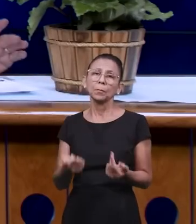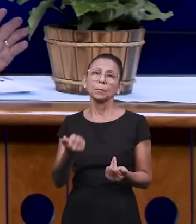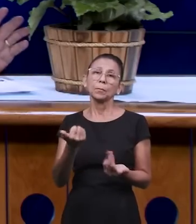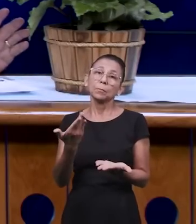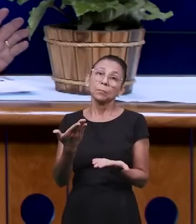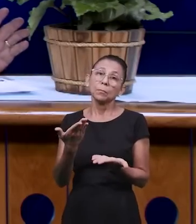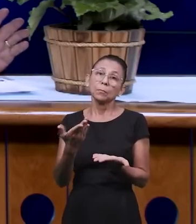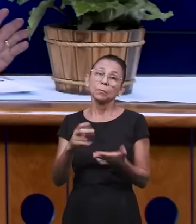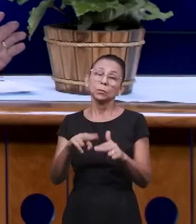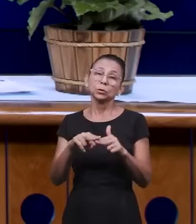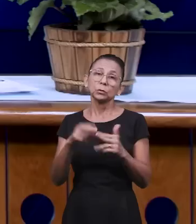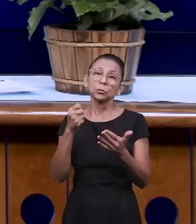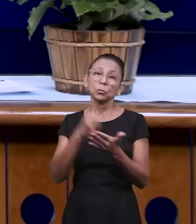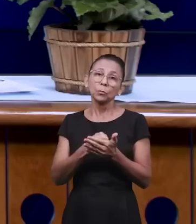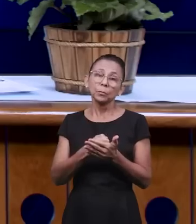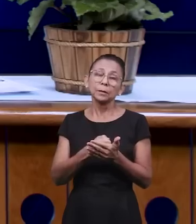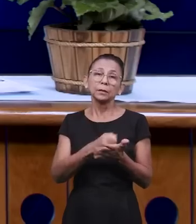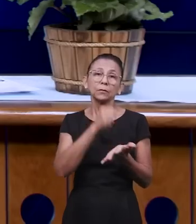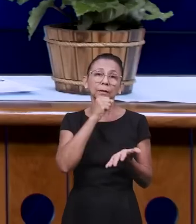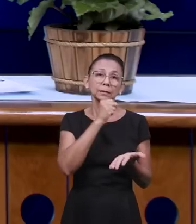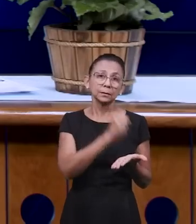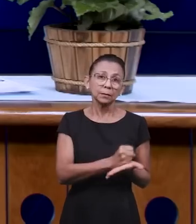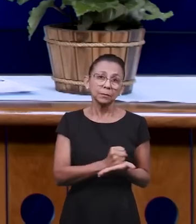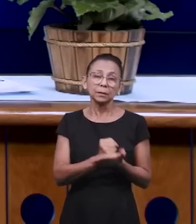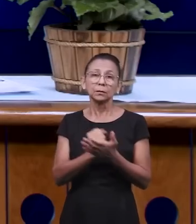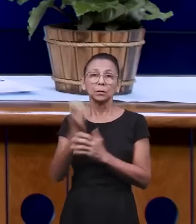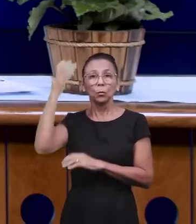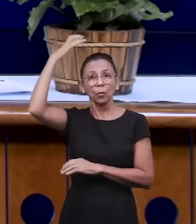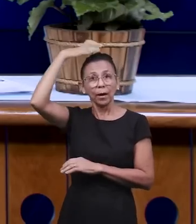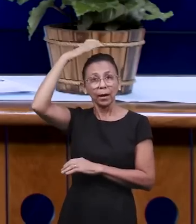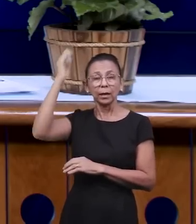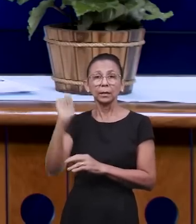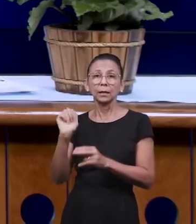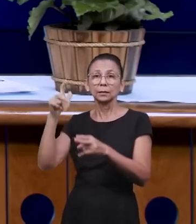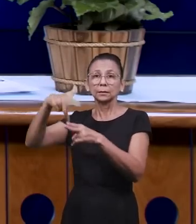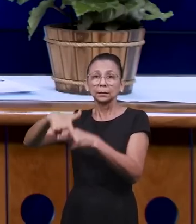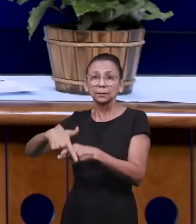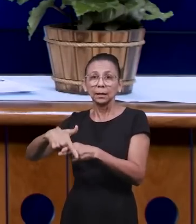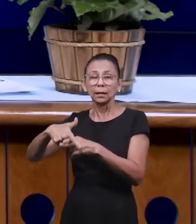de Jacó, os 12 filhos que compuseram as 12 tribos.